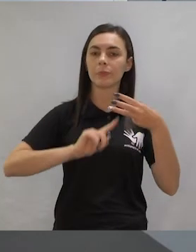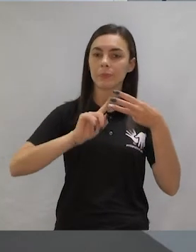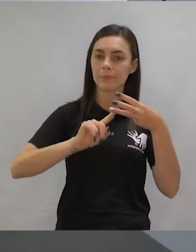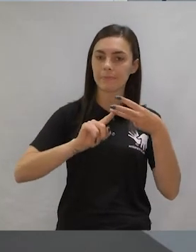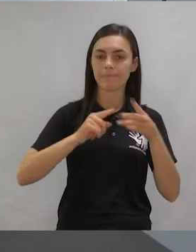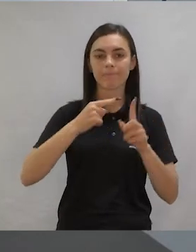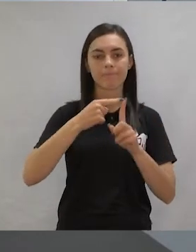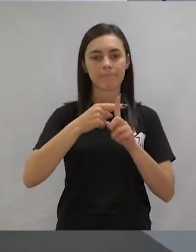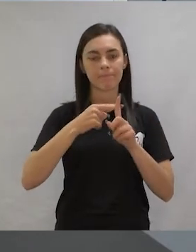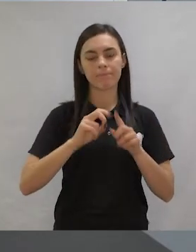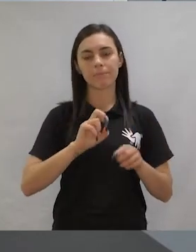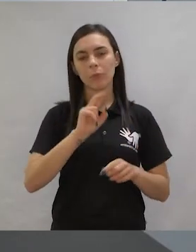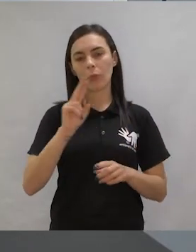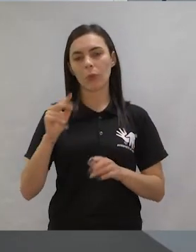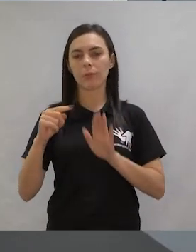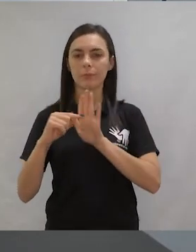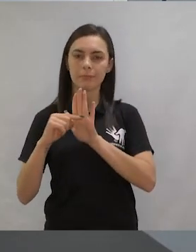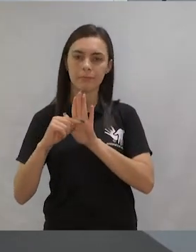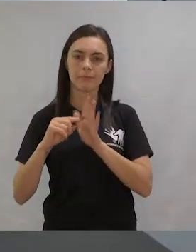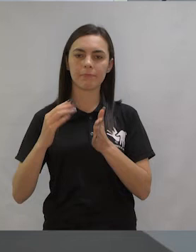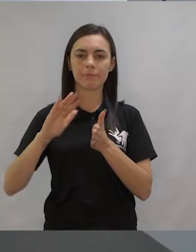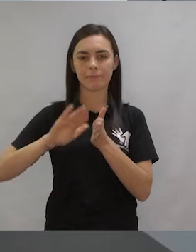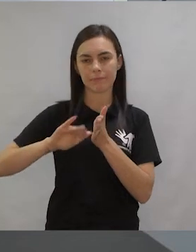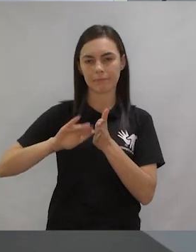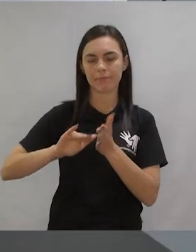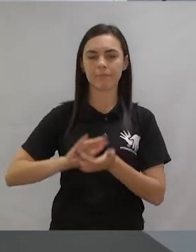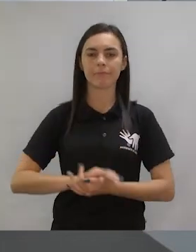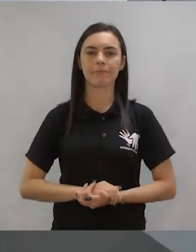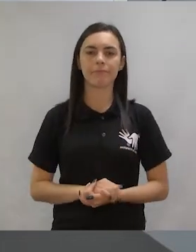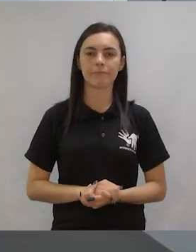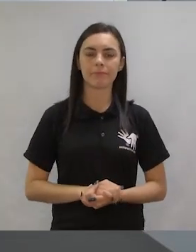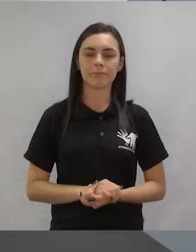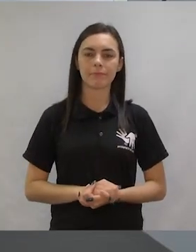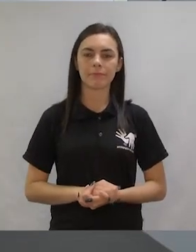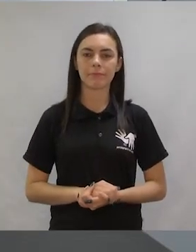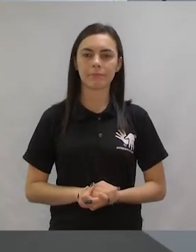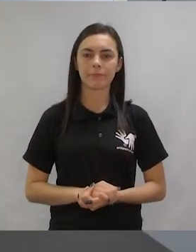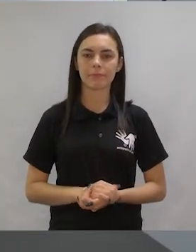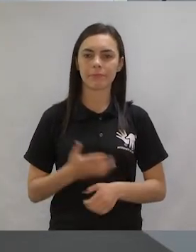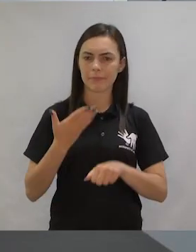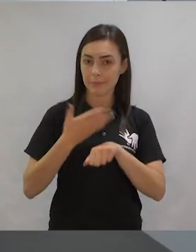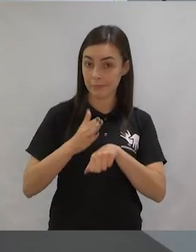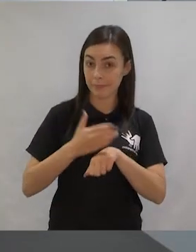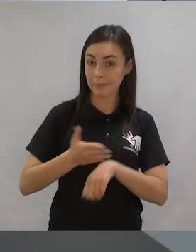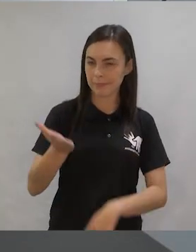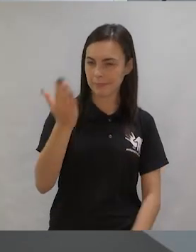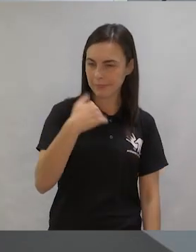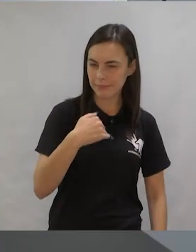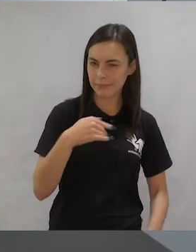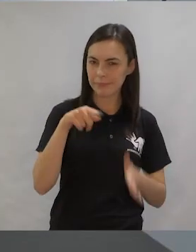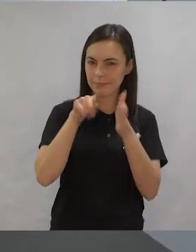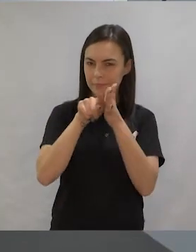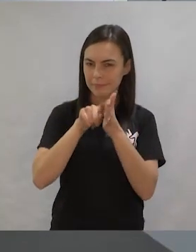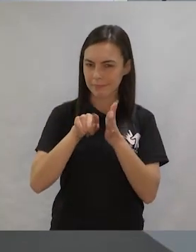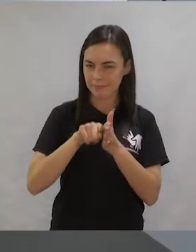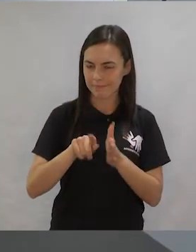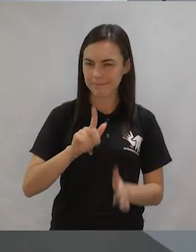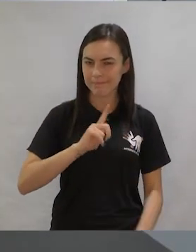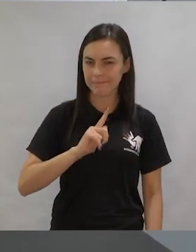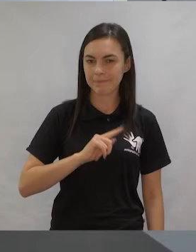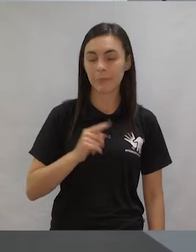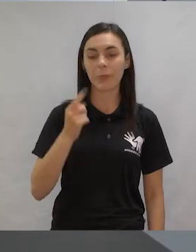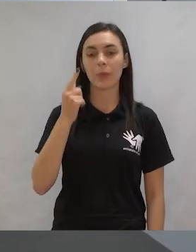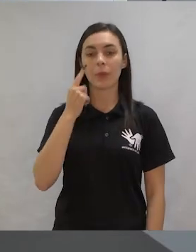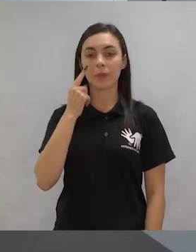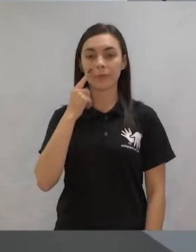E por fim as adições ou as subtrações. Vamos praticar no nosso quiz?